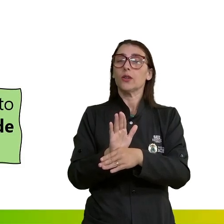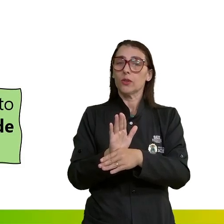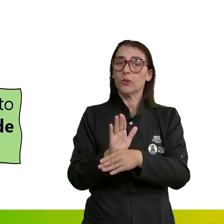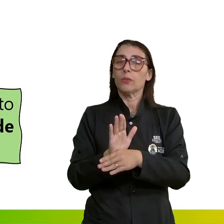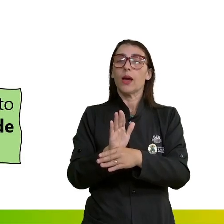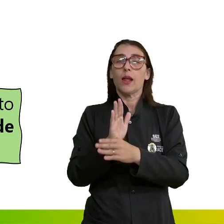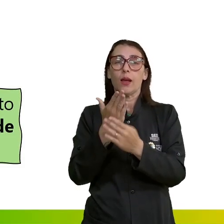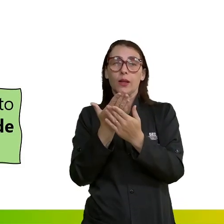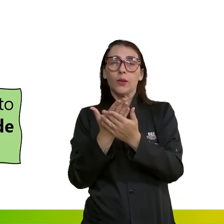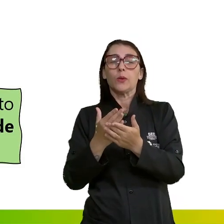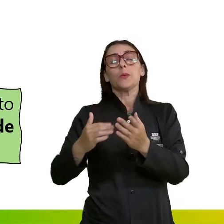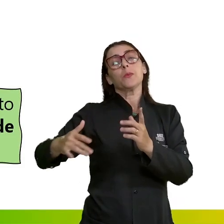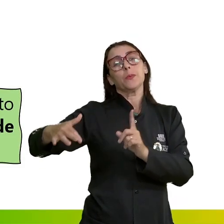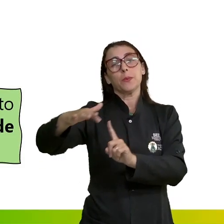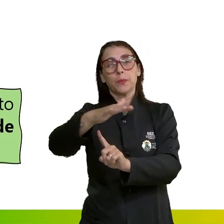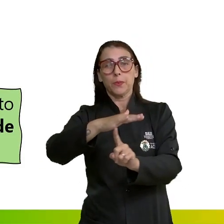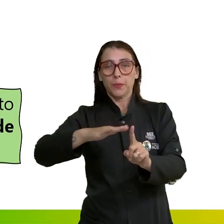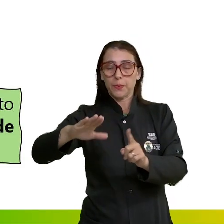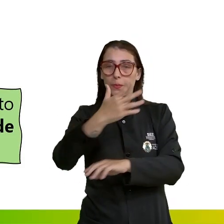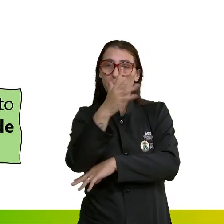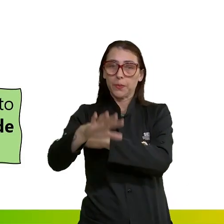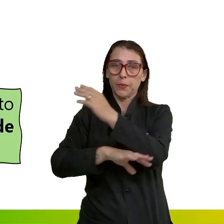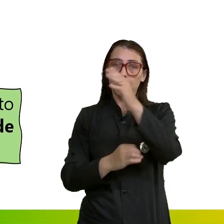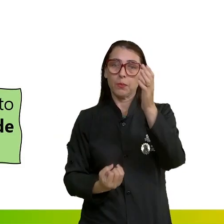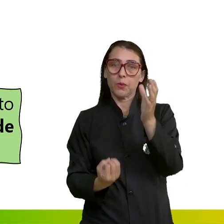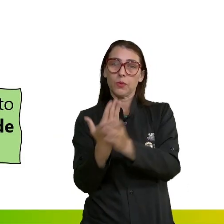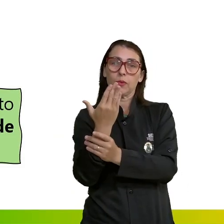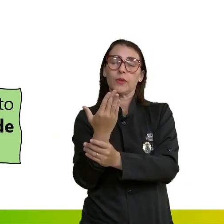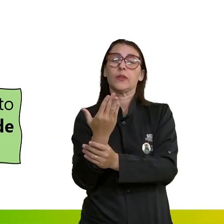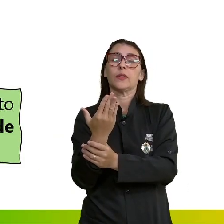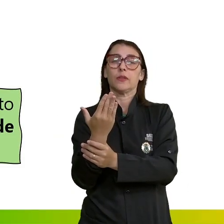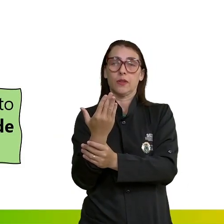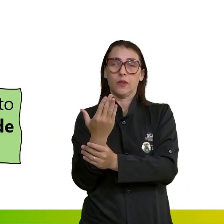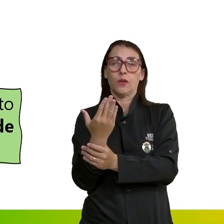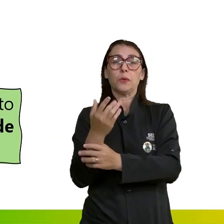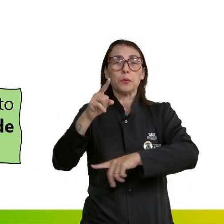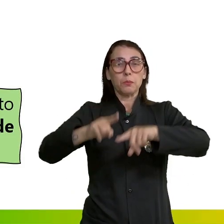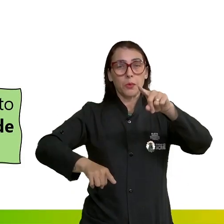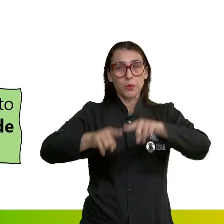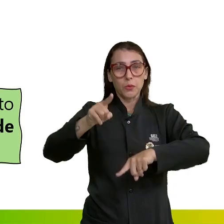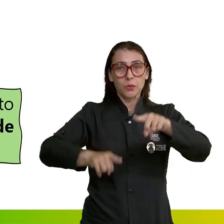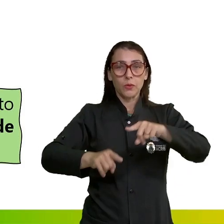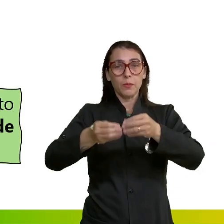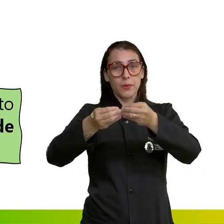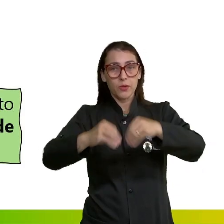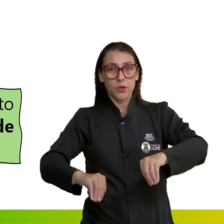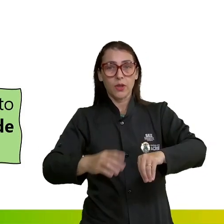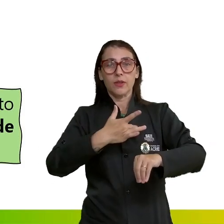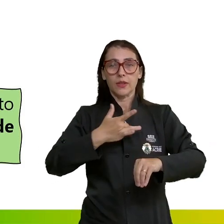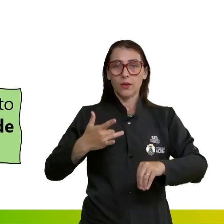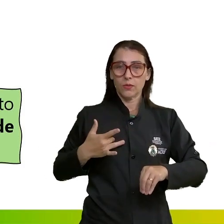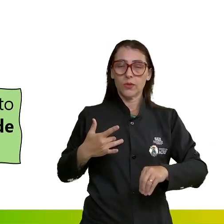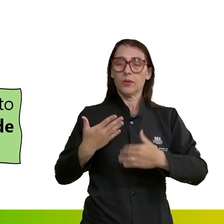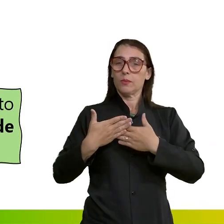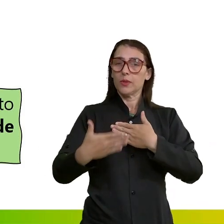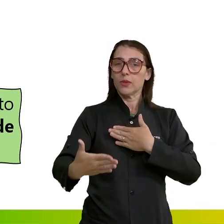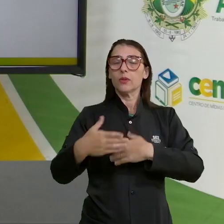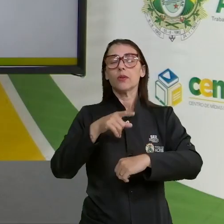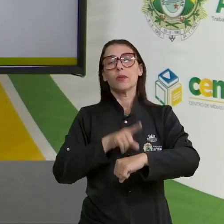de recursos naturais e a produção excessiva de resíduos. Então, a partir do momento que